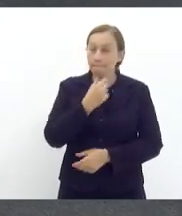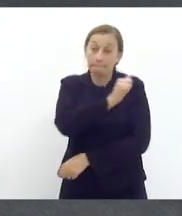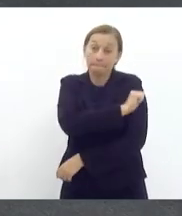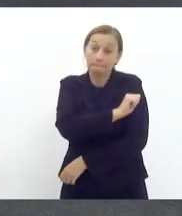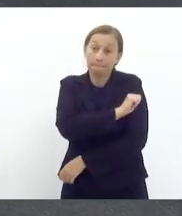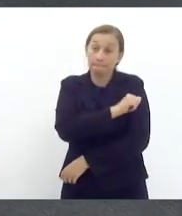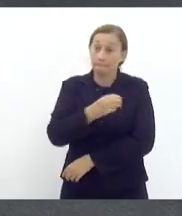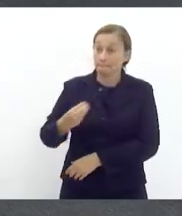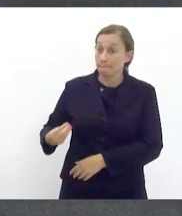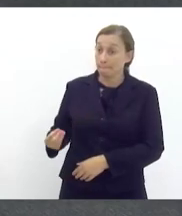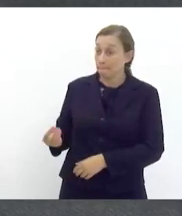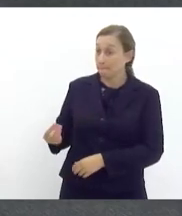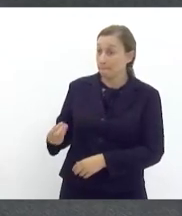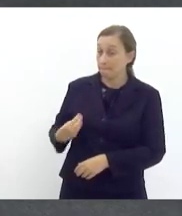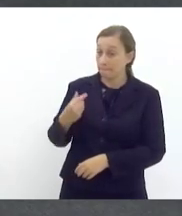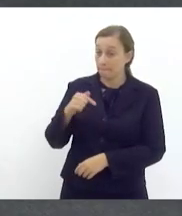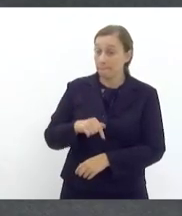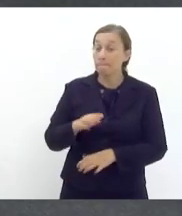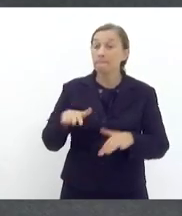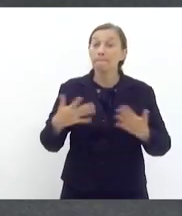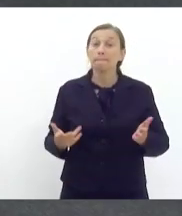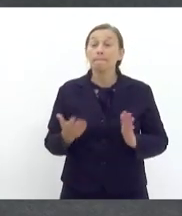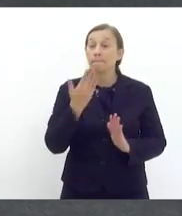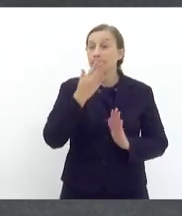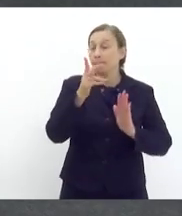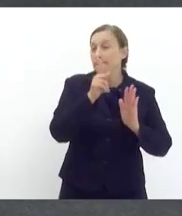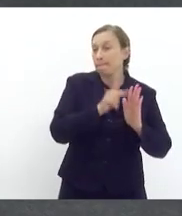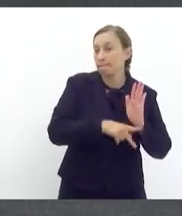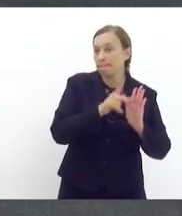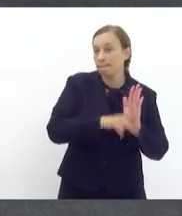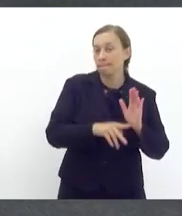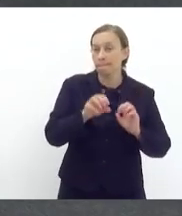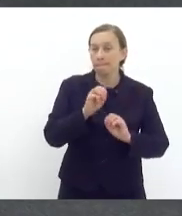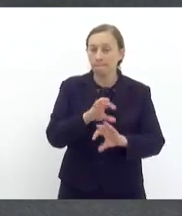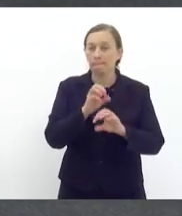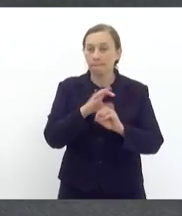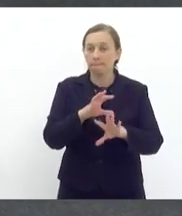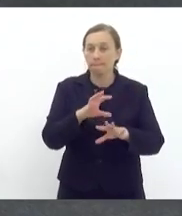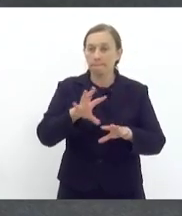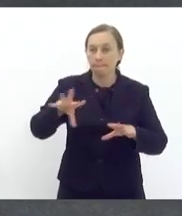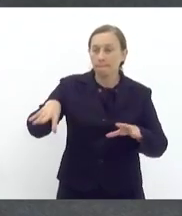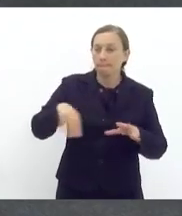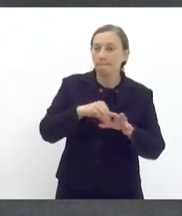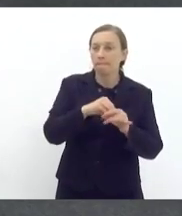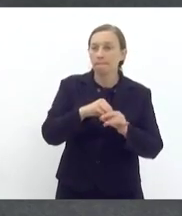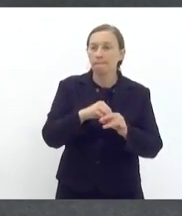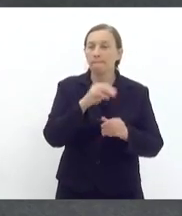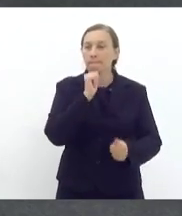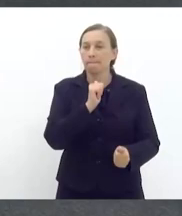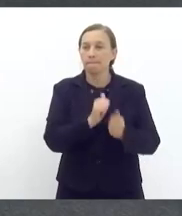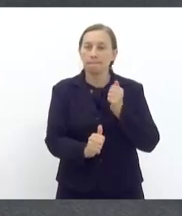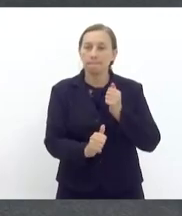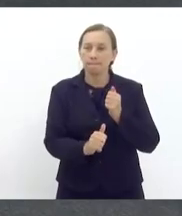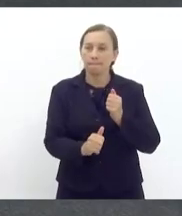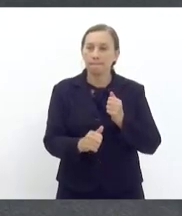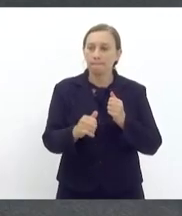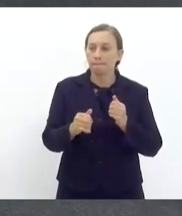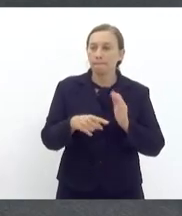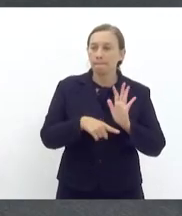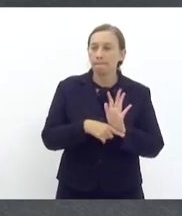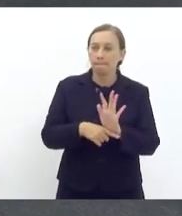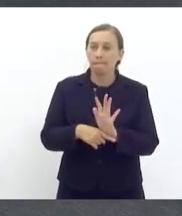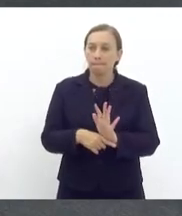estavam aqui até agora há pouco o tipo de projeto educacional que envolve esporte e cultura e que ajuda também na prevenção da violência